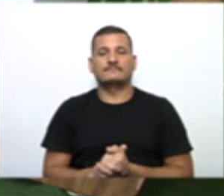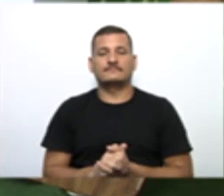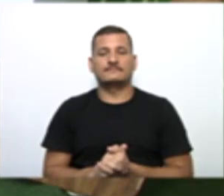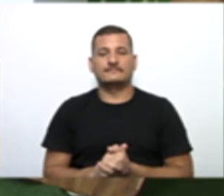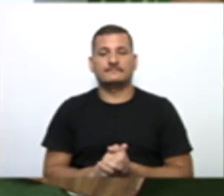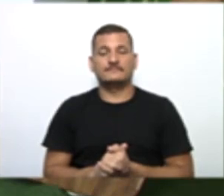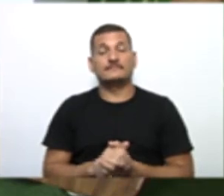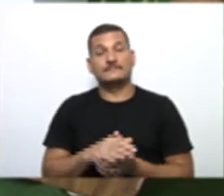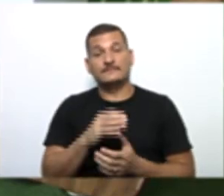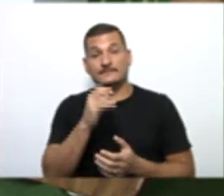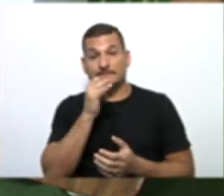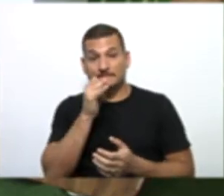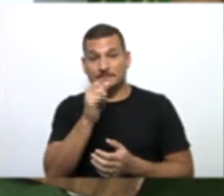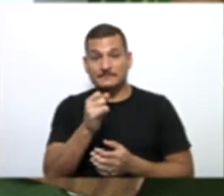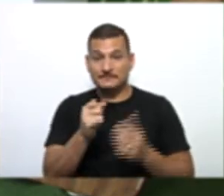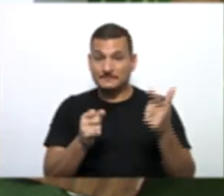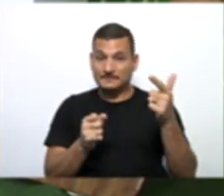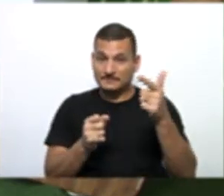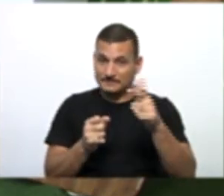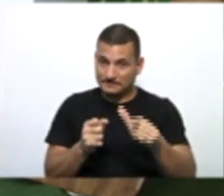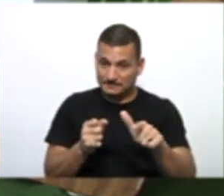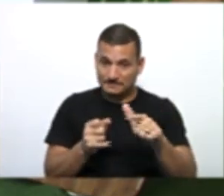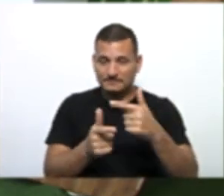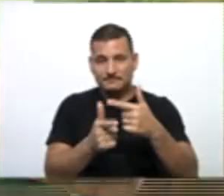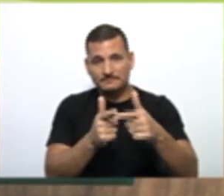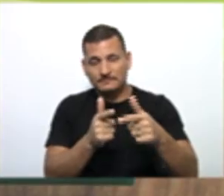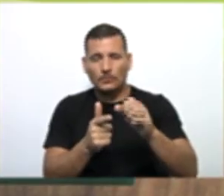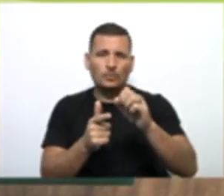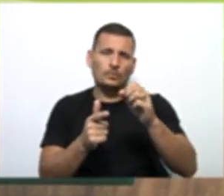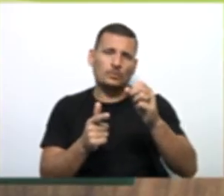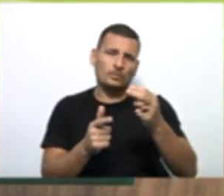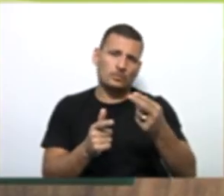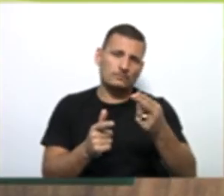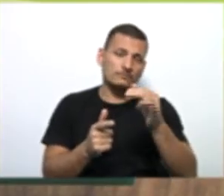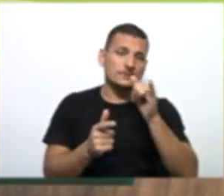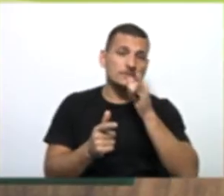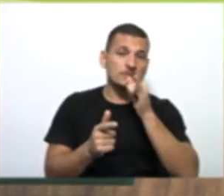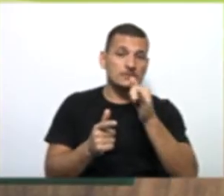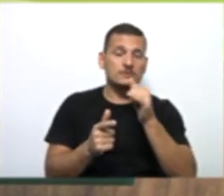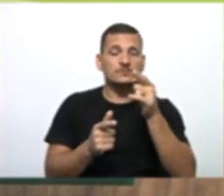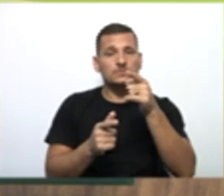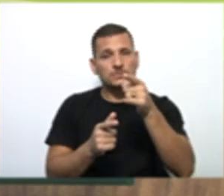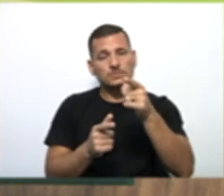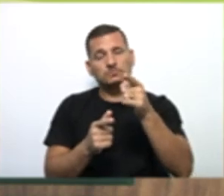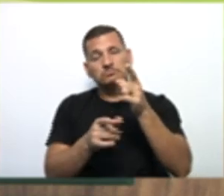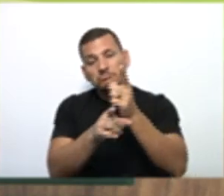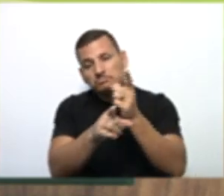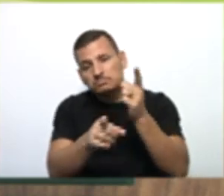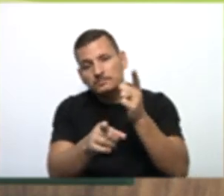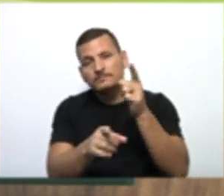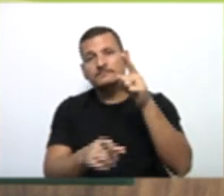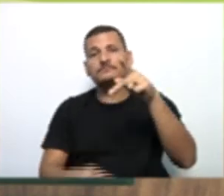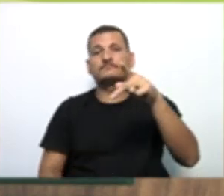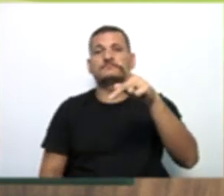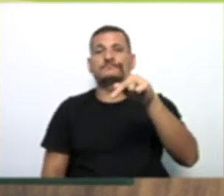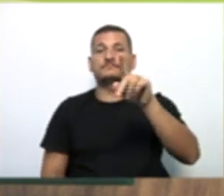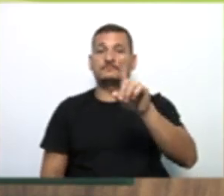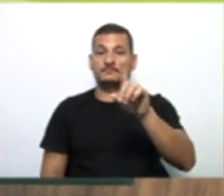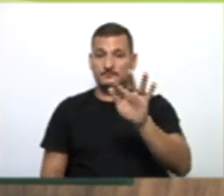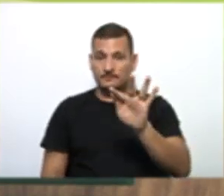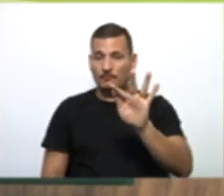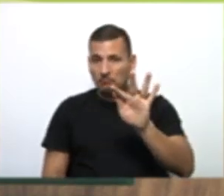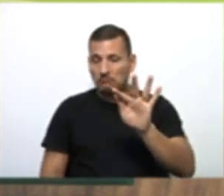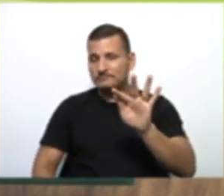Então, caso isso venha acontecer novamente, ou caso vocês encontrem um documento em PDF que vocês queiram converter esse documento